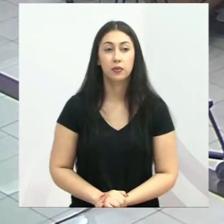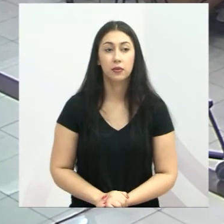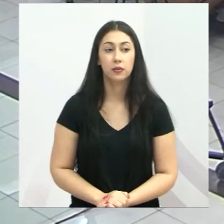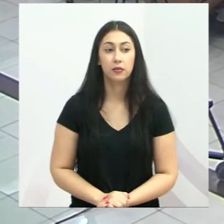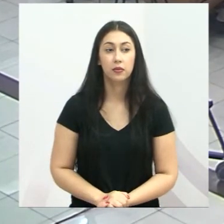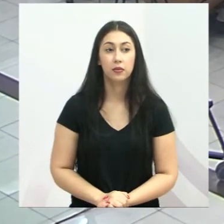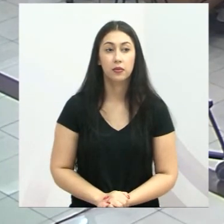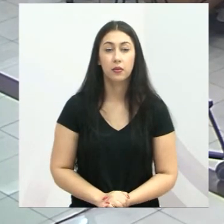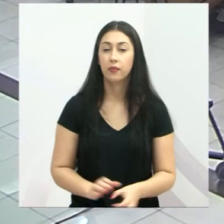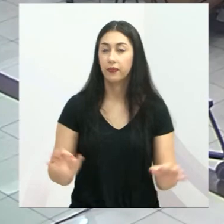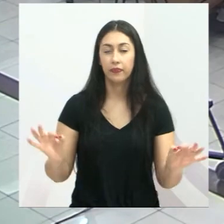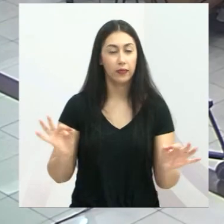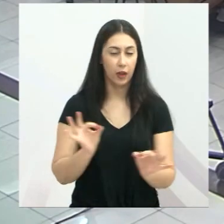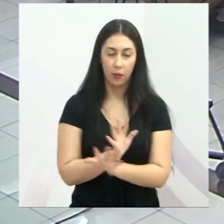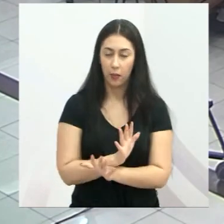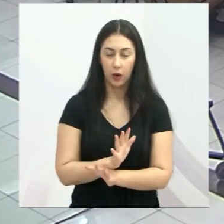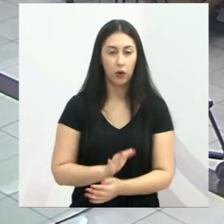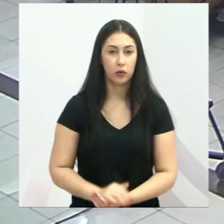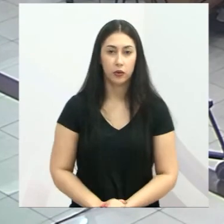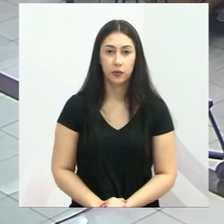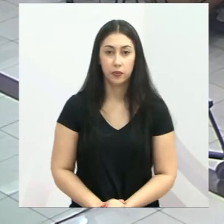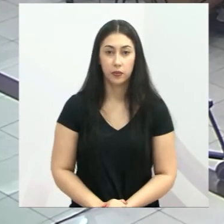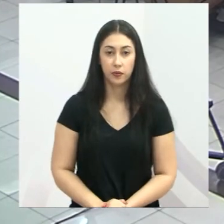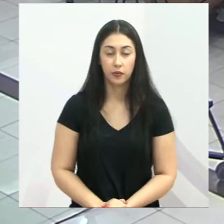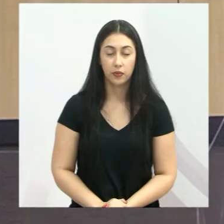Senhor presidente, não temos mais pedido de informação.